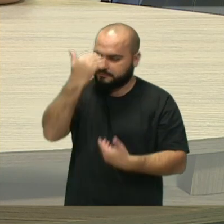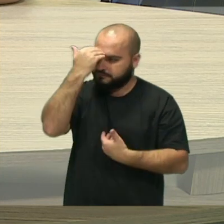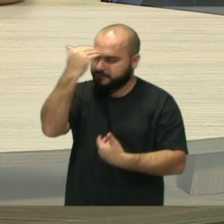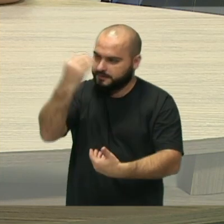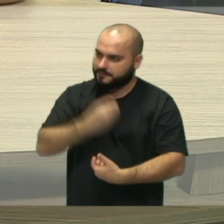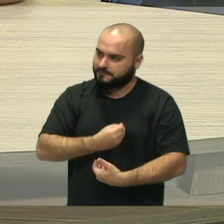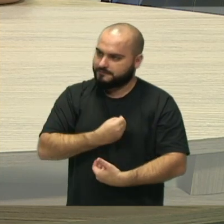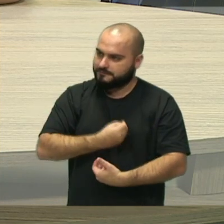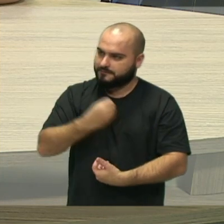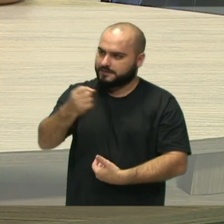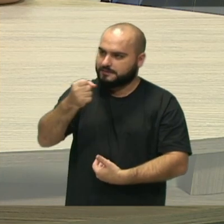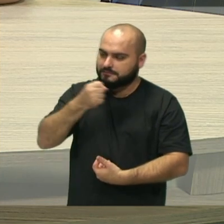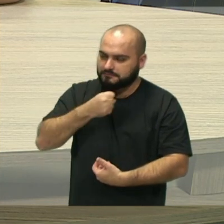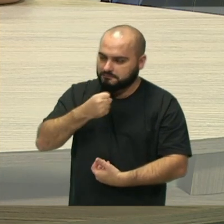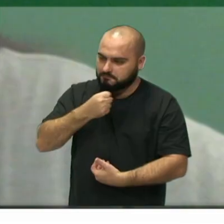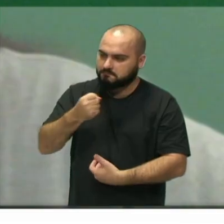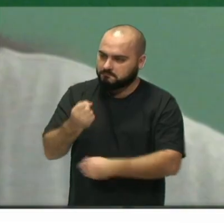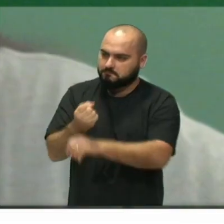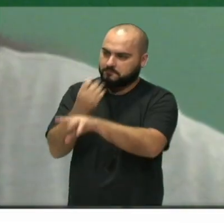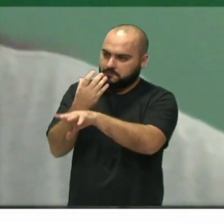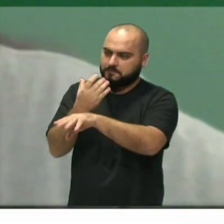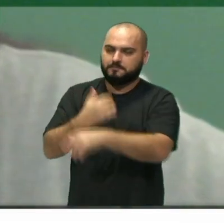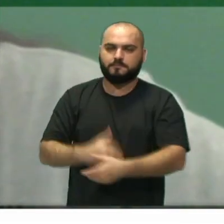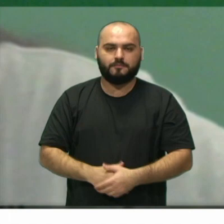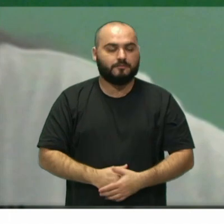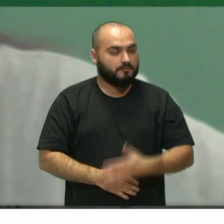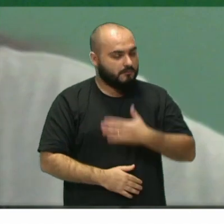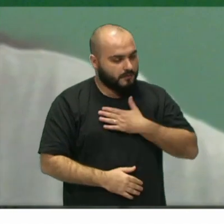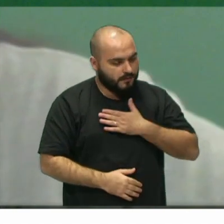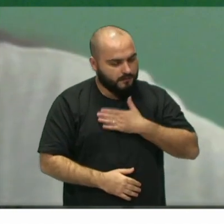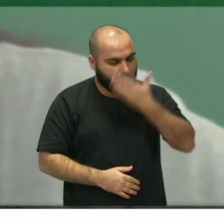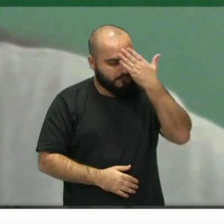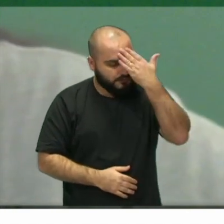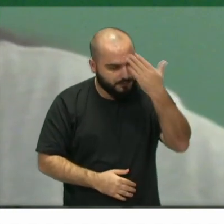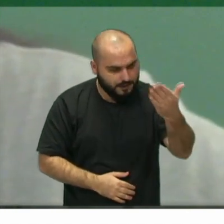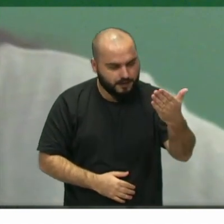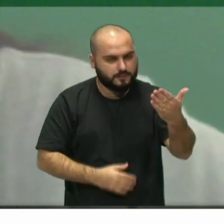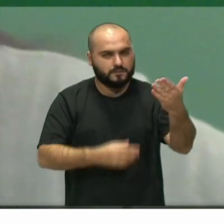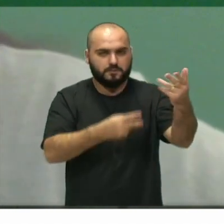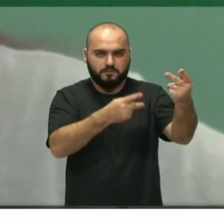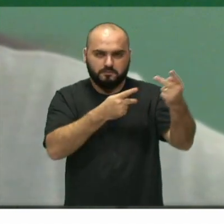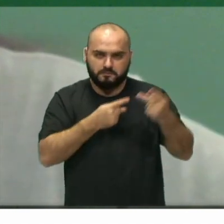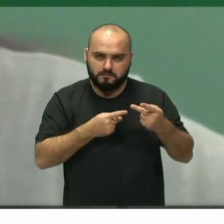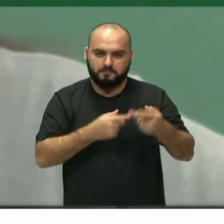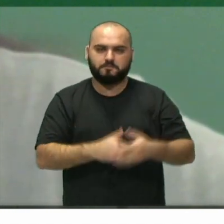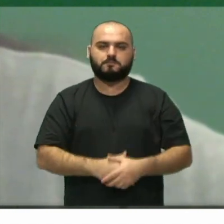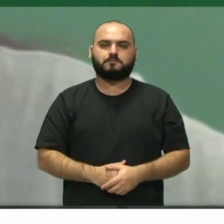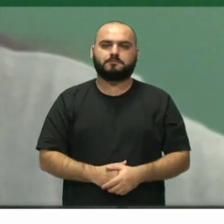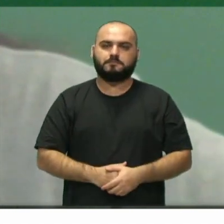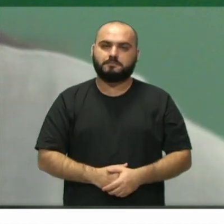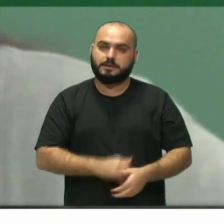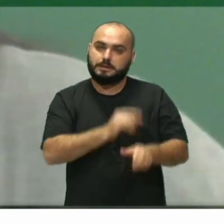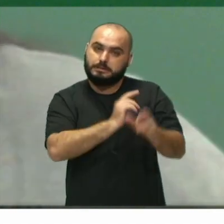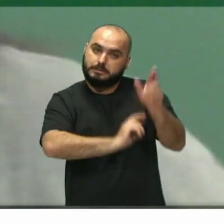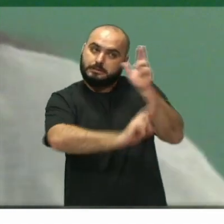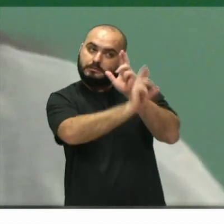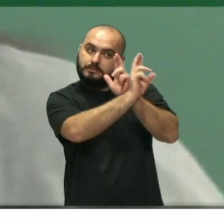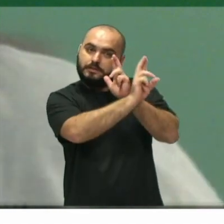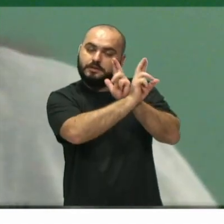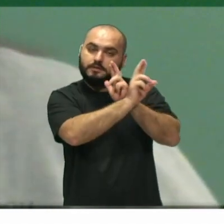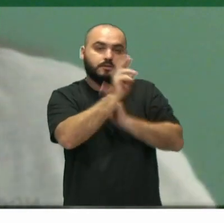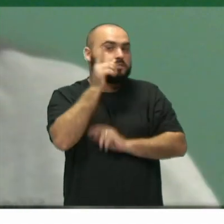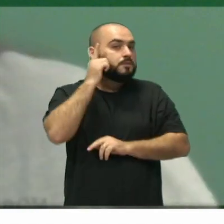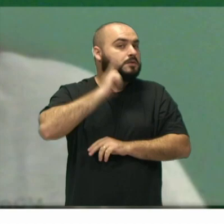nossa solicitação de entrevista. Eu é que agradeço pelo convite. Espero que eu possa contribuir